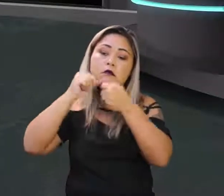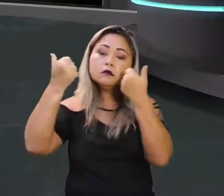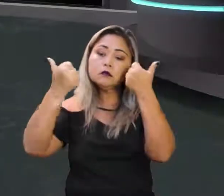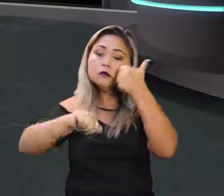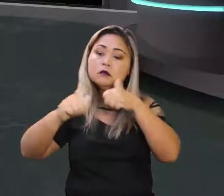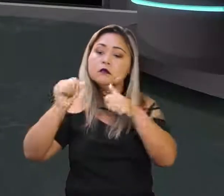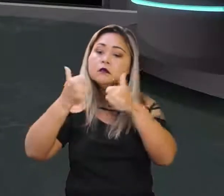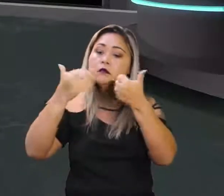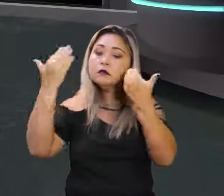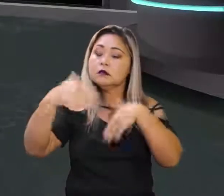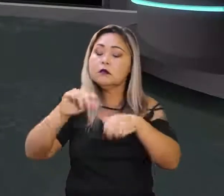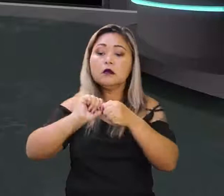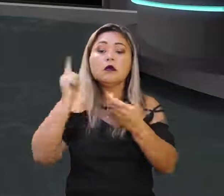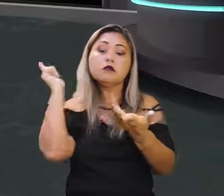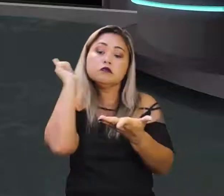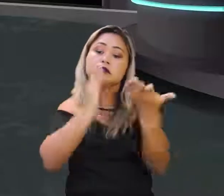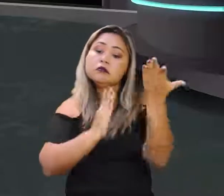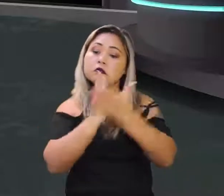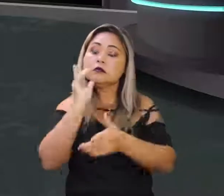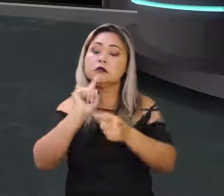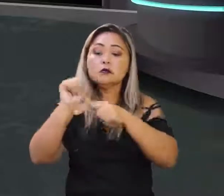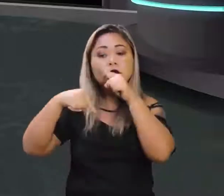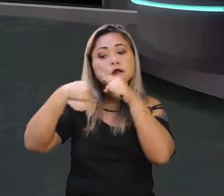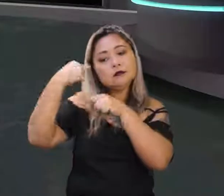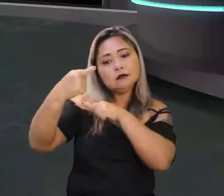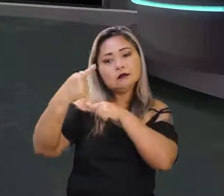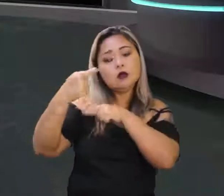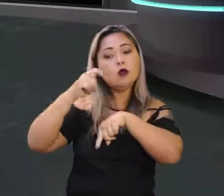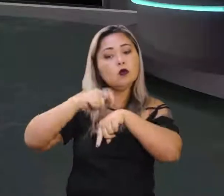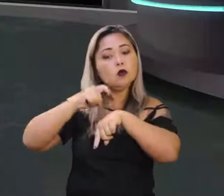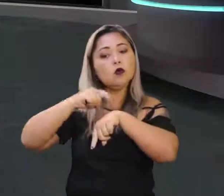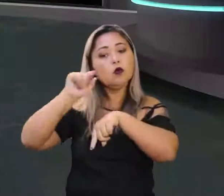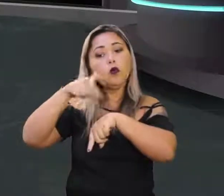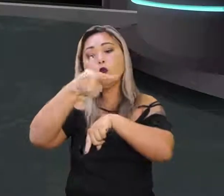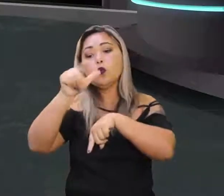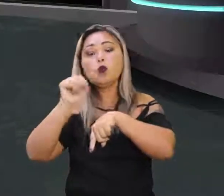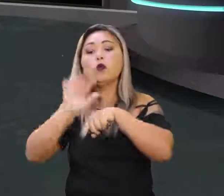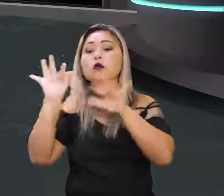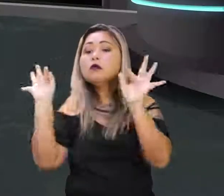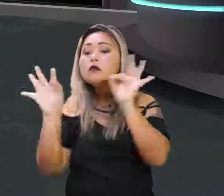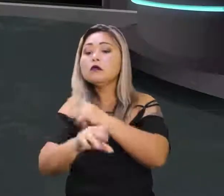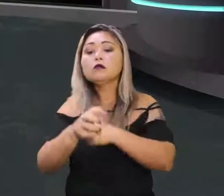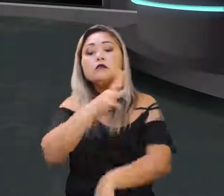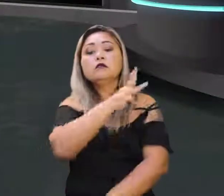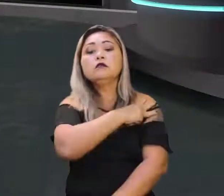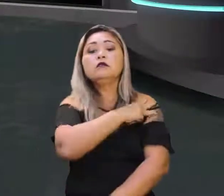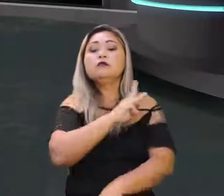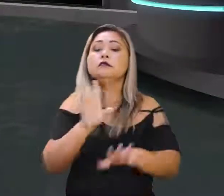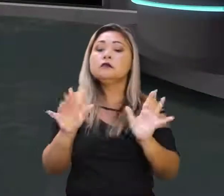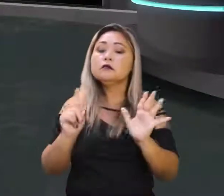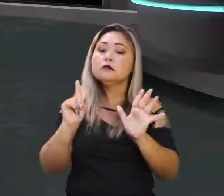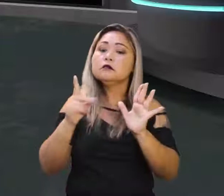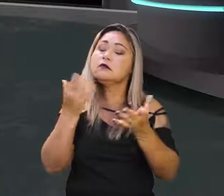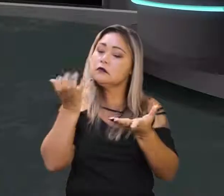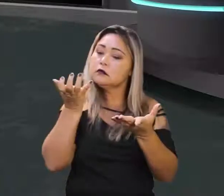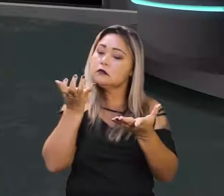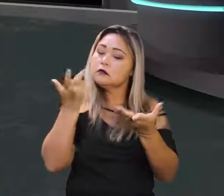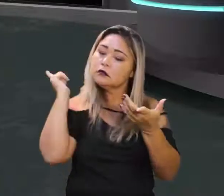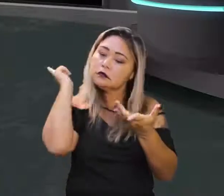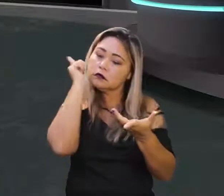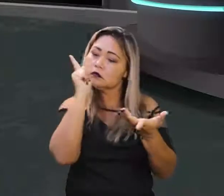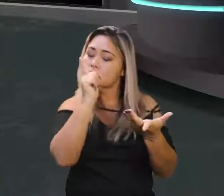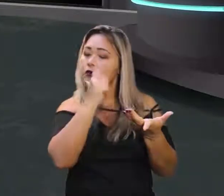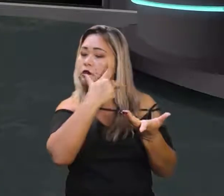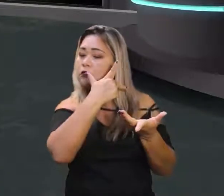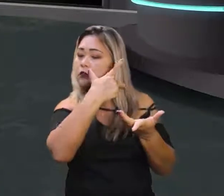que vocês tenham sucesso. E nos veremos agora só em outros momentos, porque vocês estão concluindo o 3º ano. E desejo